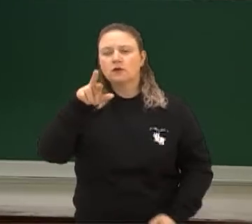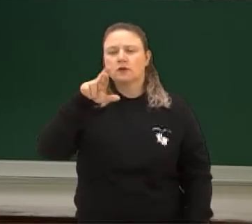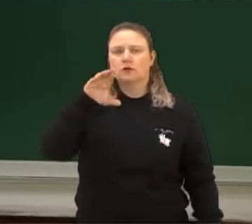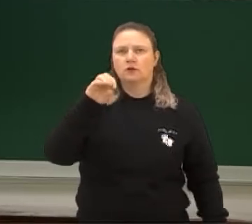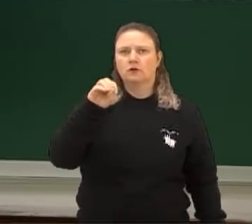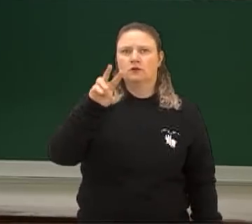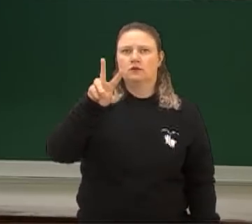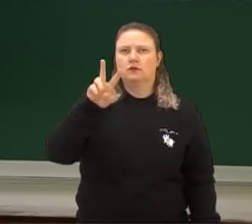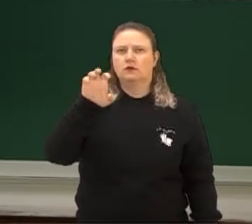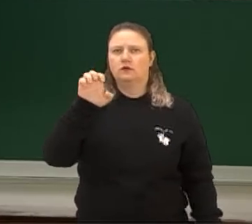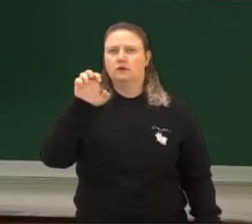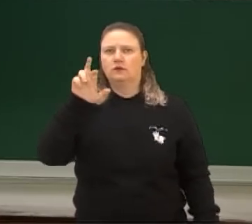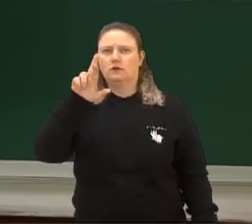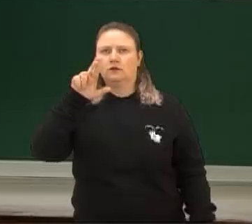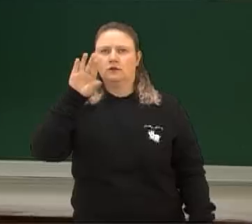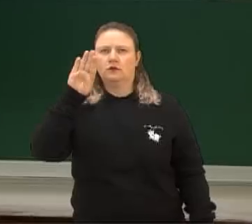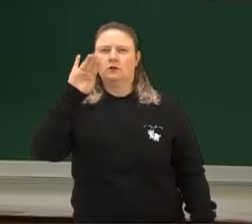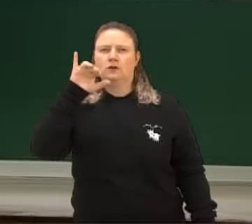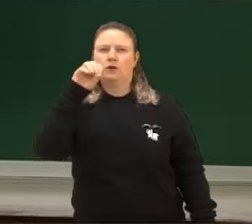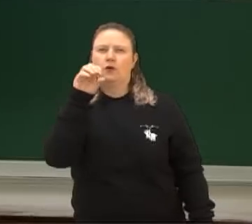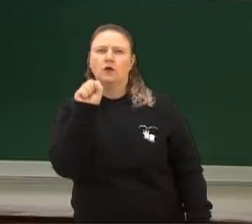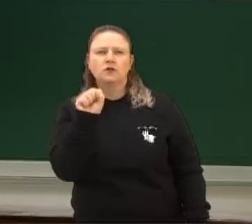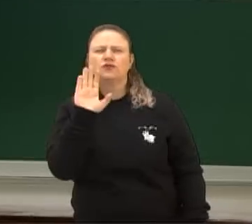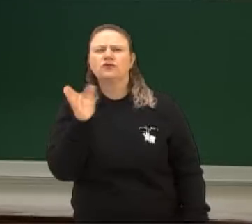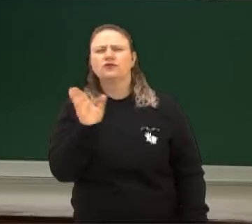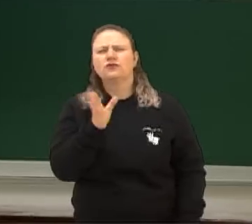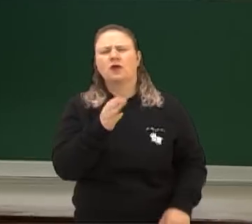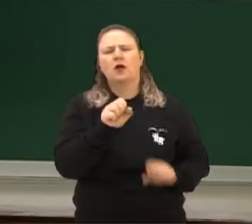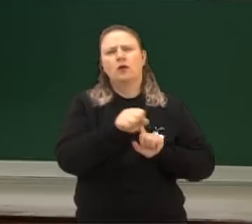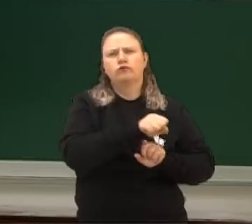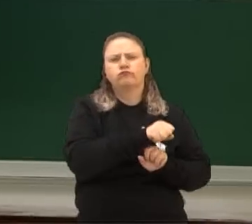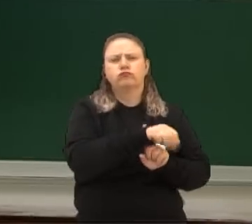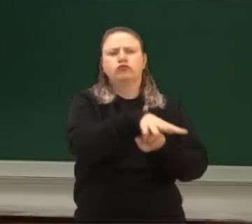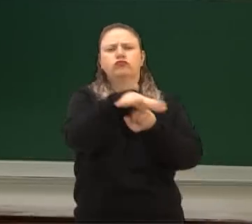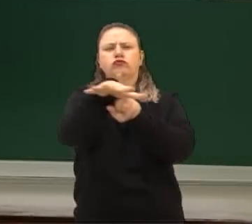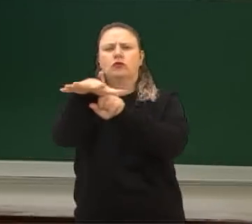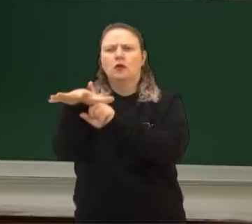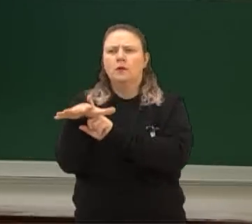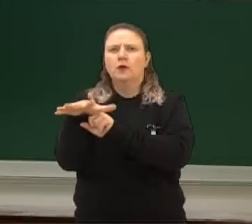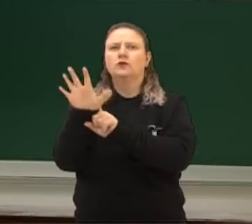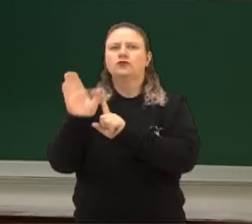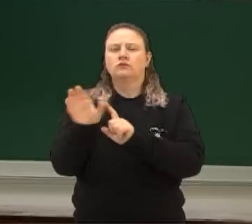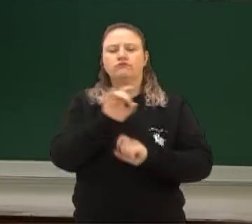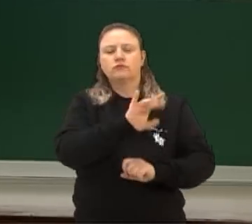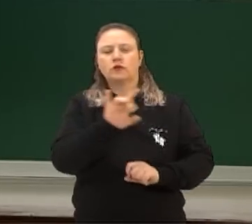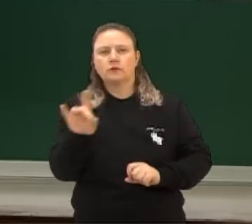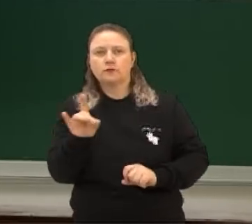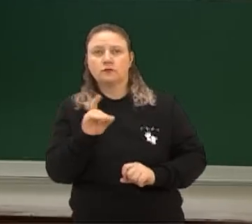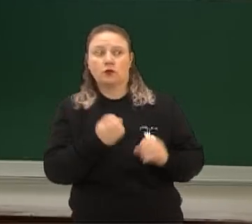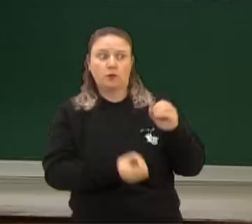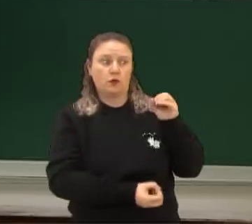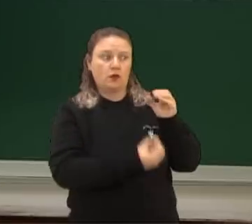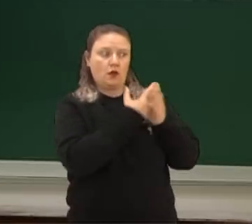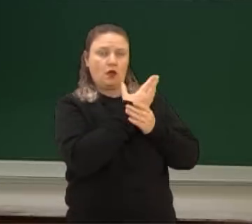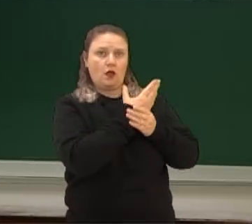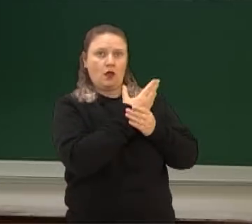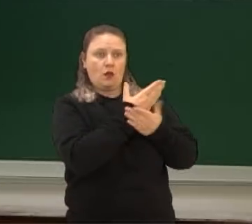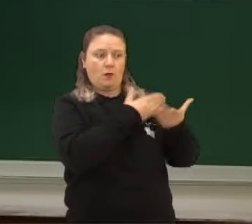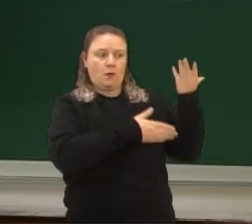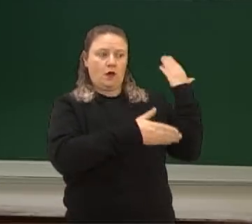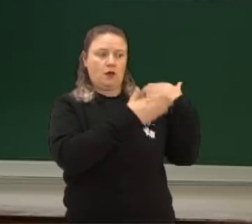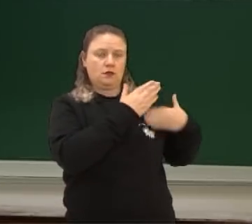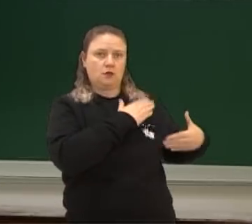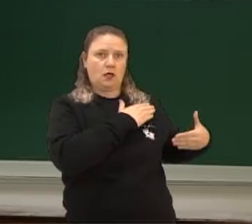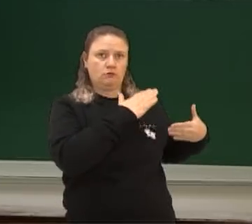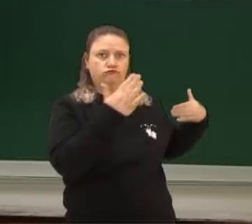ditos populares, né, que nós usamos no nosso dia a dia. Eles foram criados lá na antiguidade, mas estão